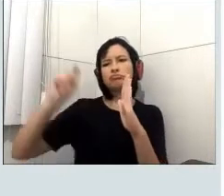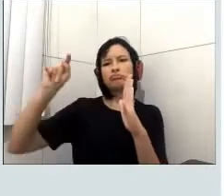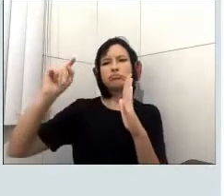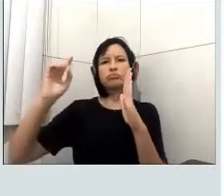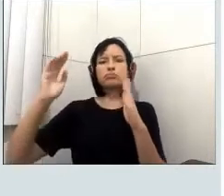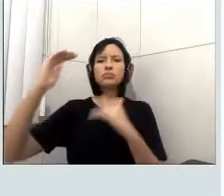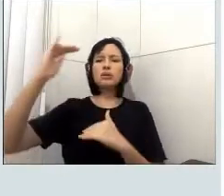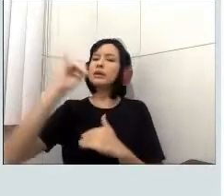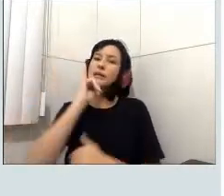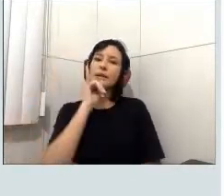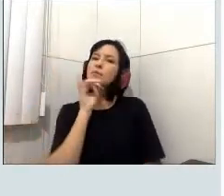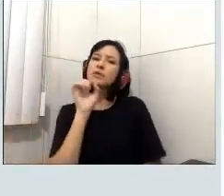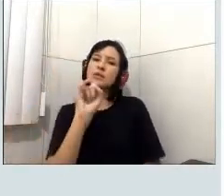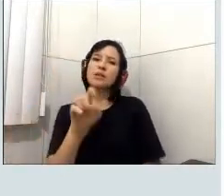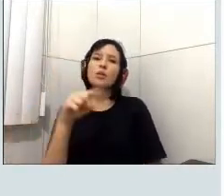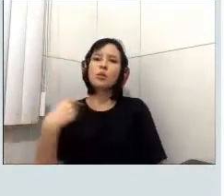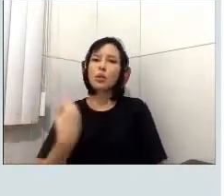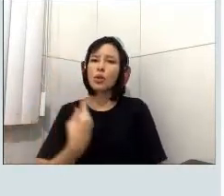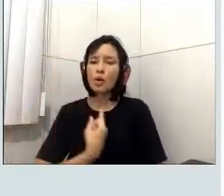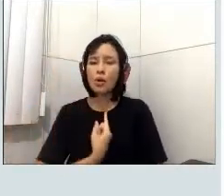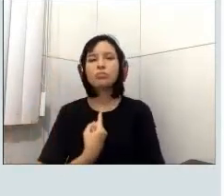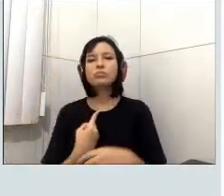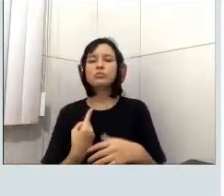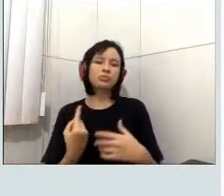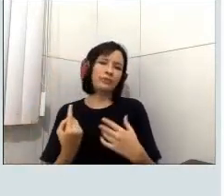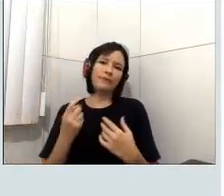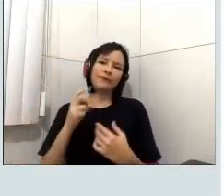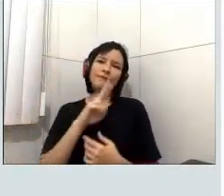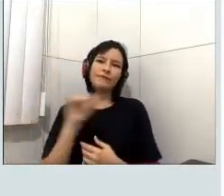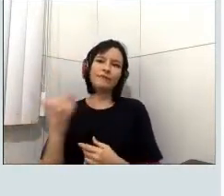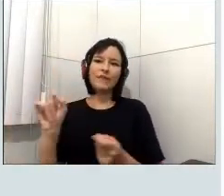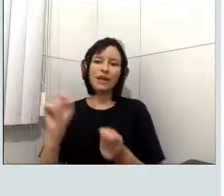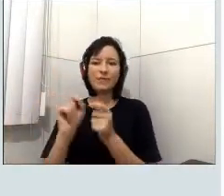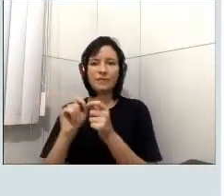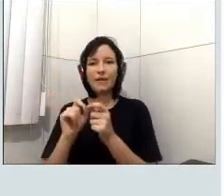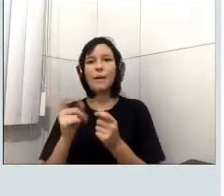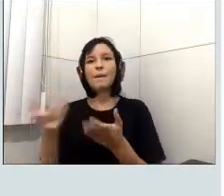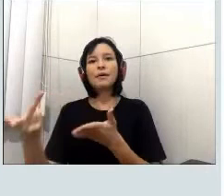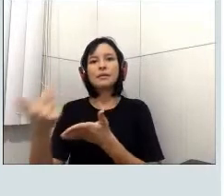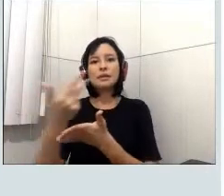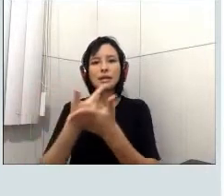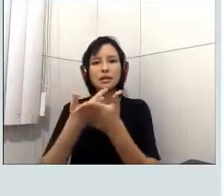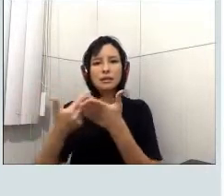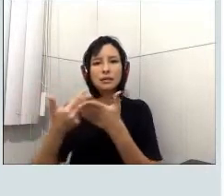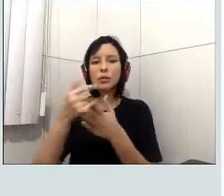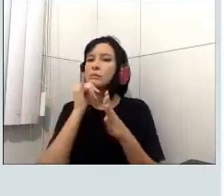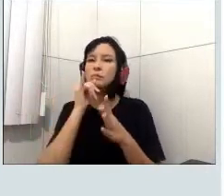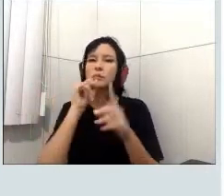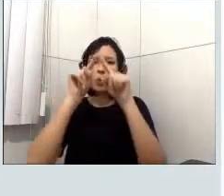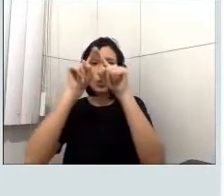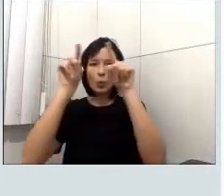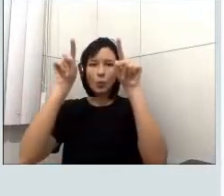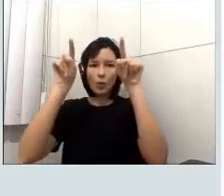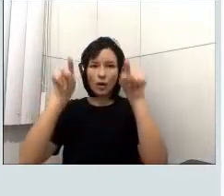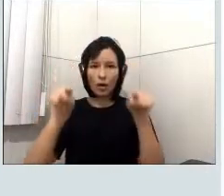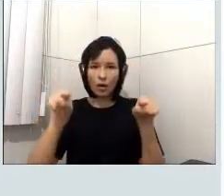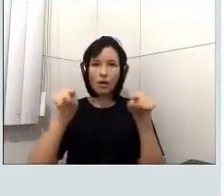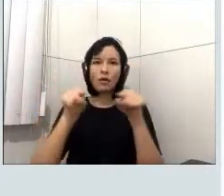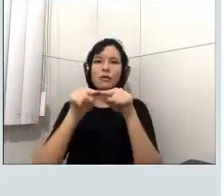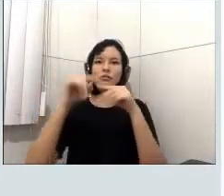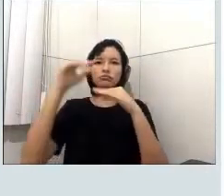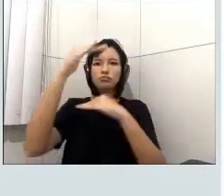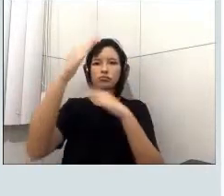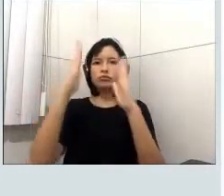exemplo, se nós formarmos uma figura, um quadrado, por exemplo, nós vamos precisar de vários